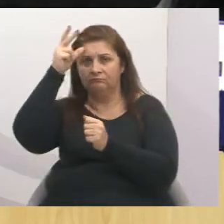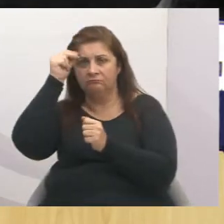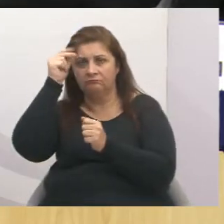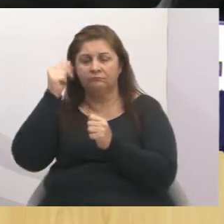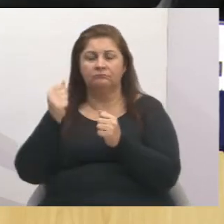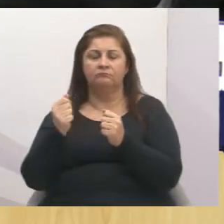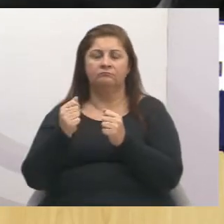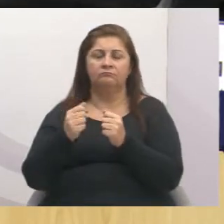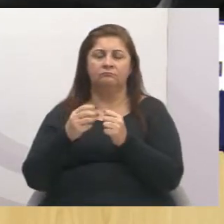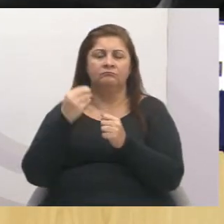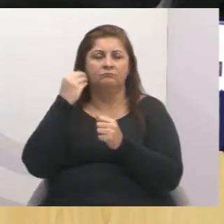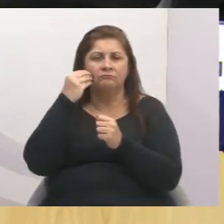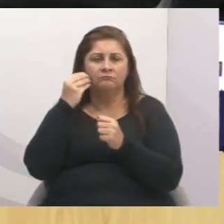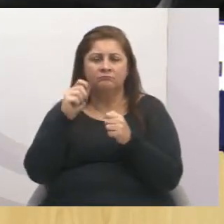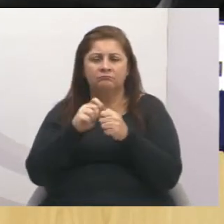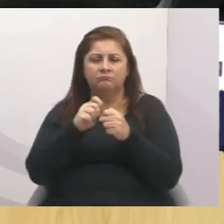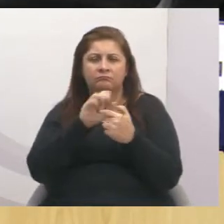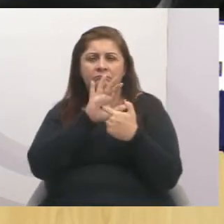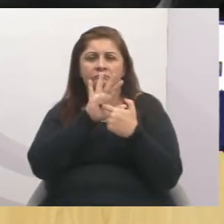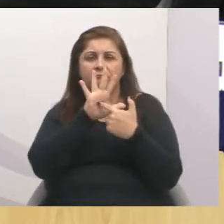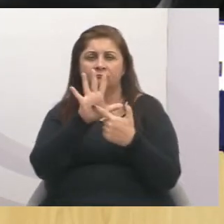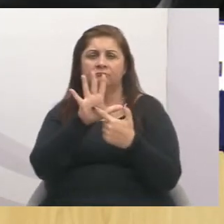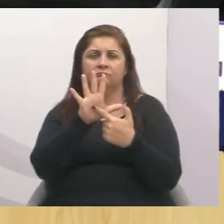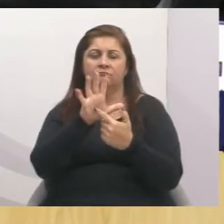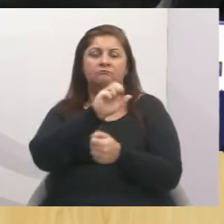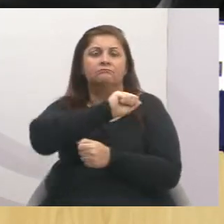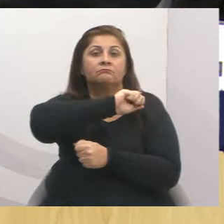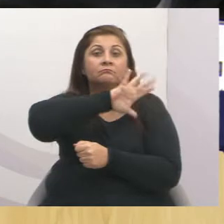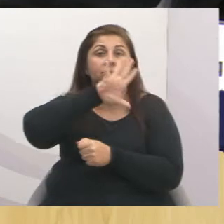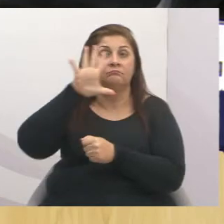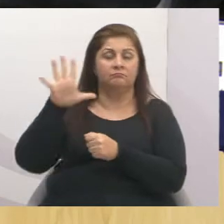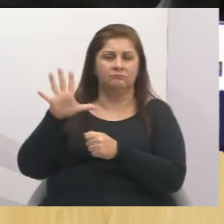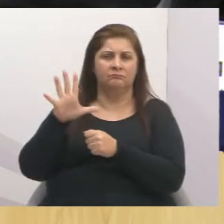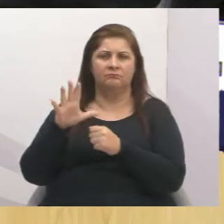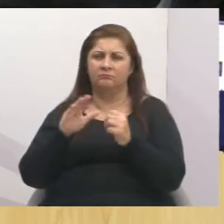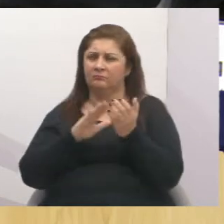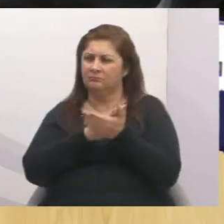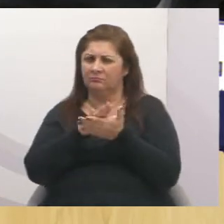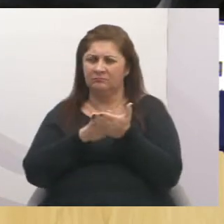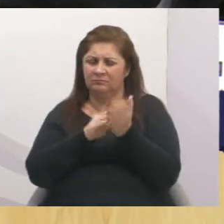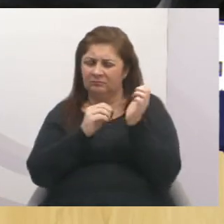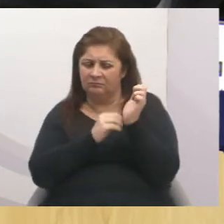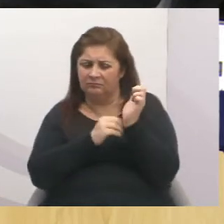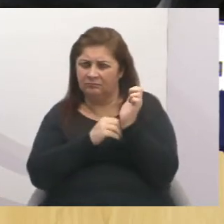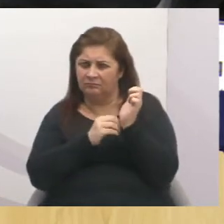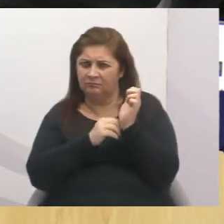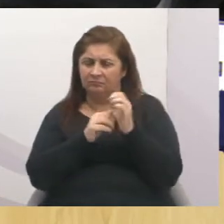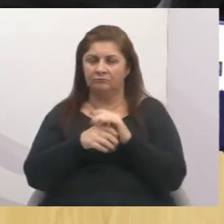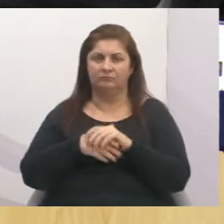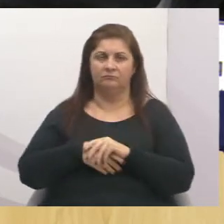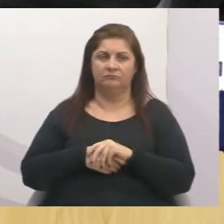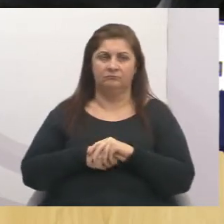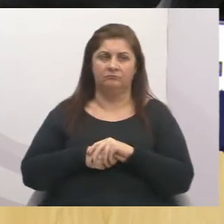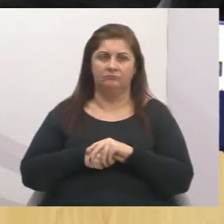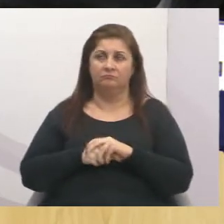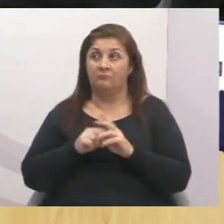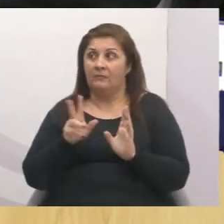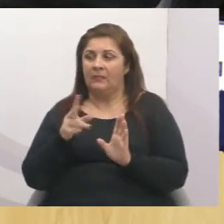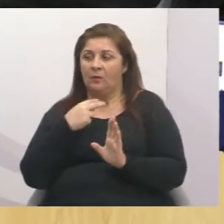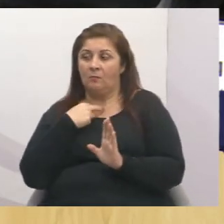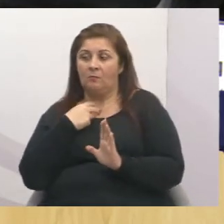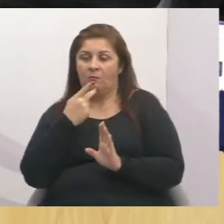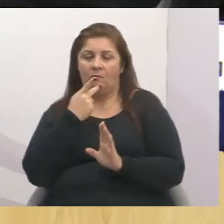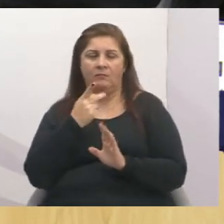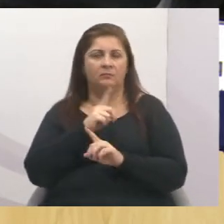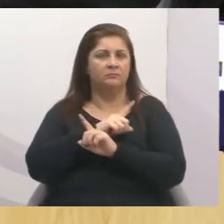mais transparente possível, não deixando nada entre linhas ou que não pudesse ser comentado, não